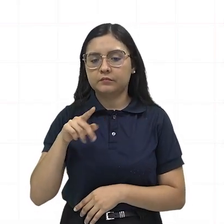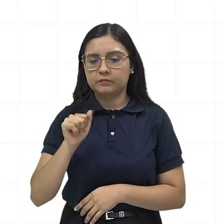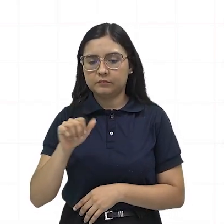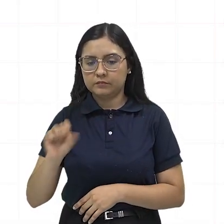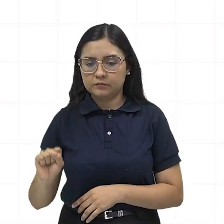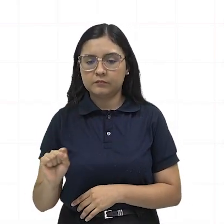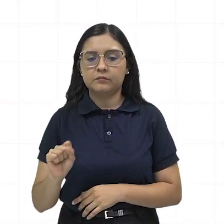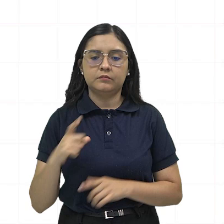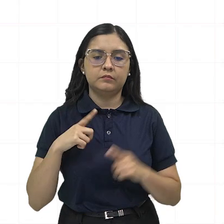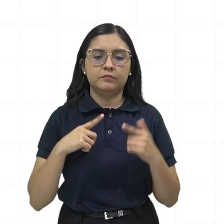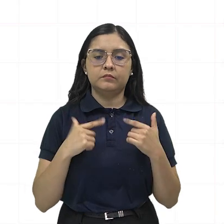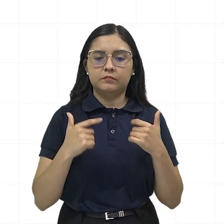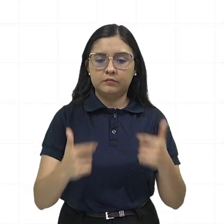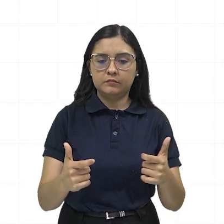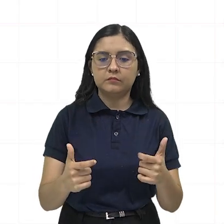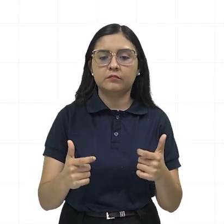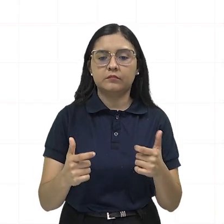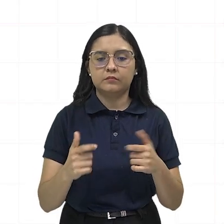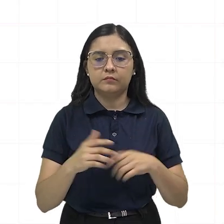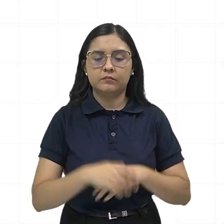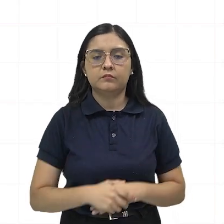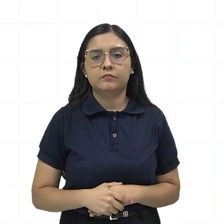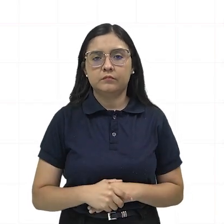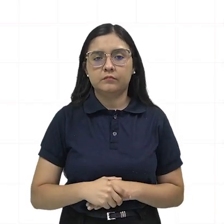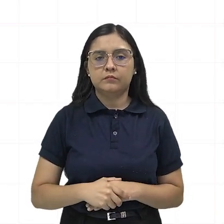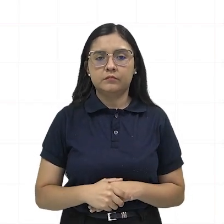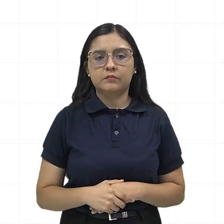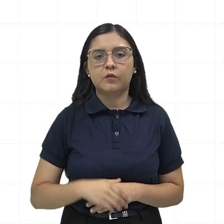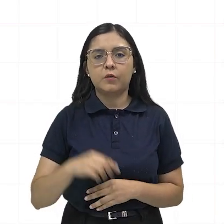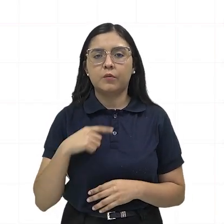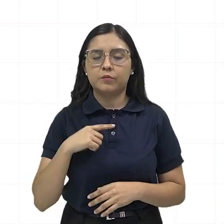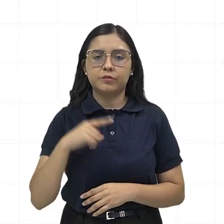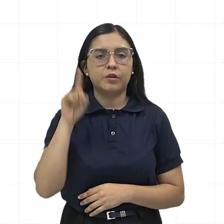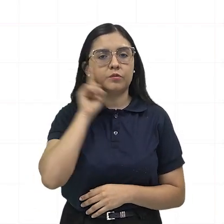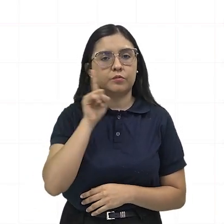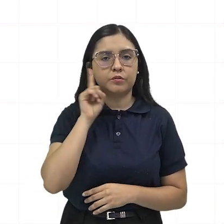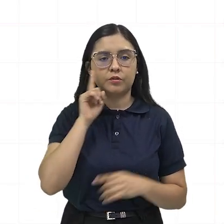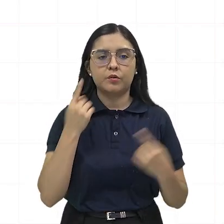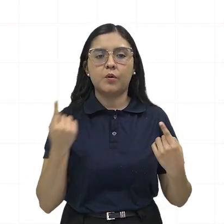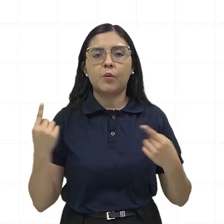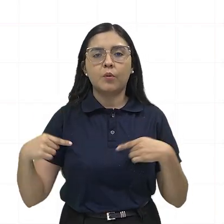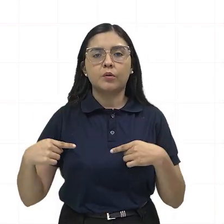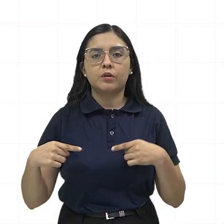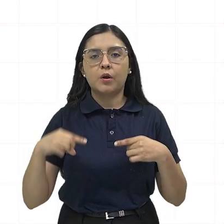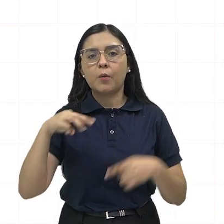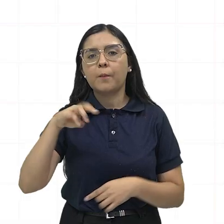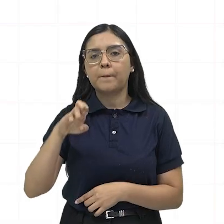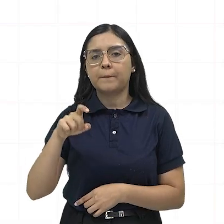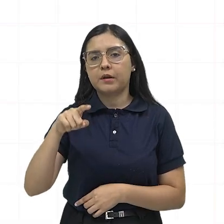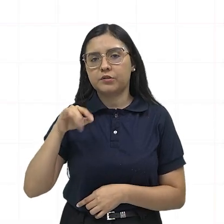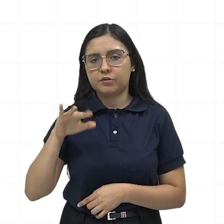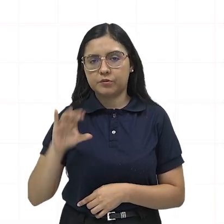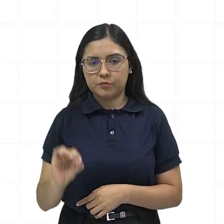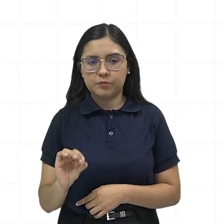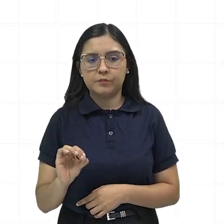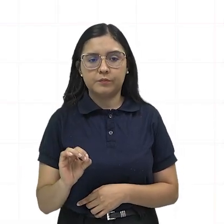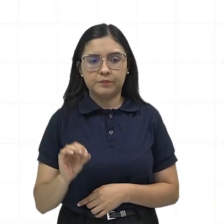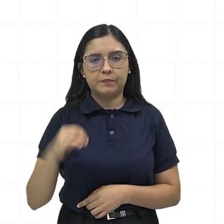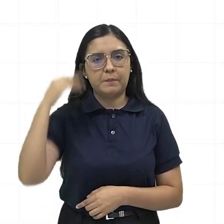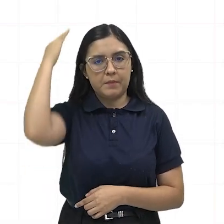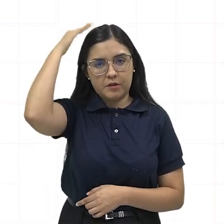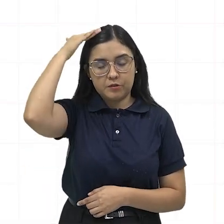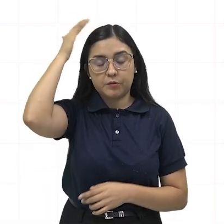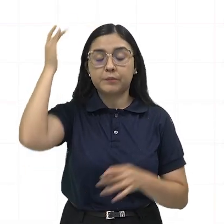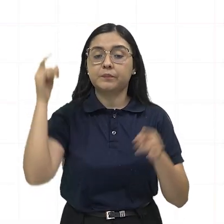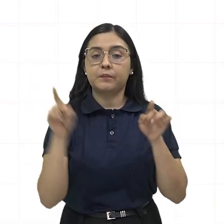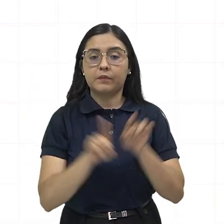guerra a guerra com o México, tá, gente? A guerra Estados Unidos contra o México, vencido pelos Estados Unidos, anexaram grande parte do território